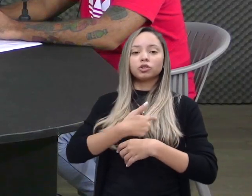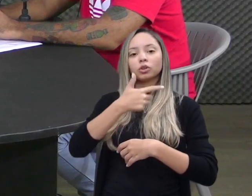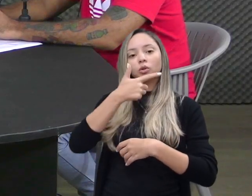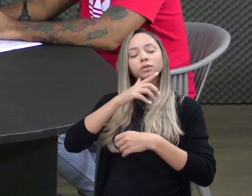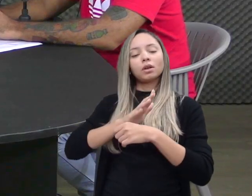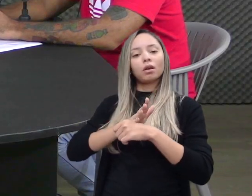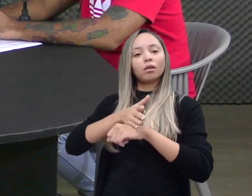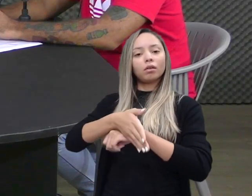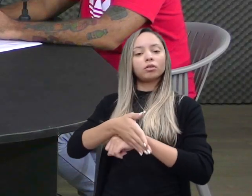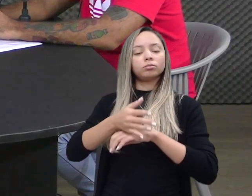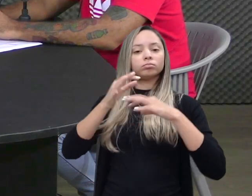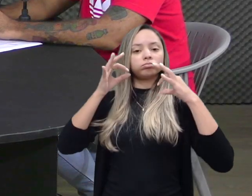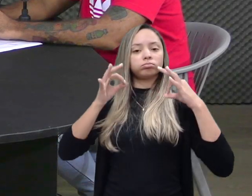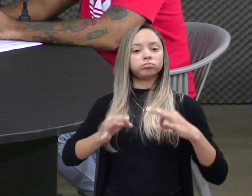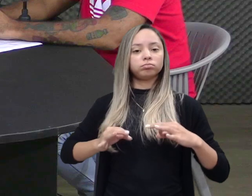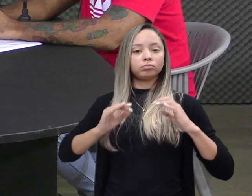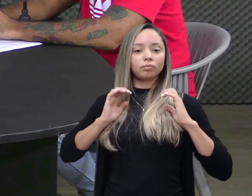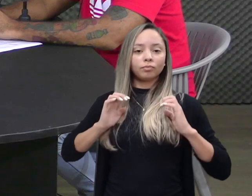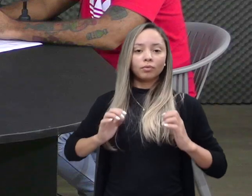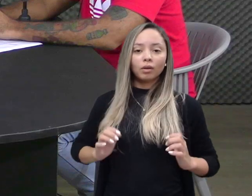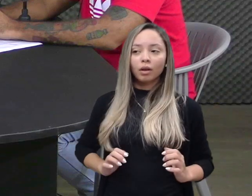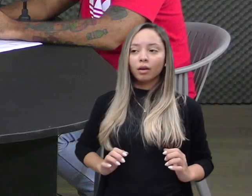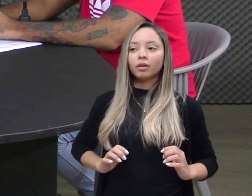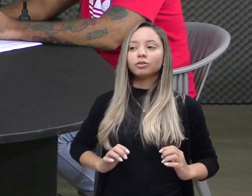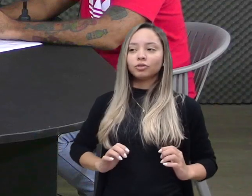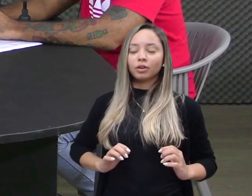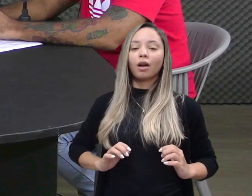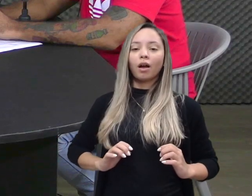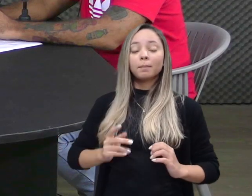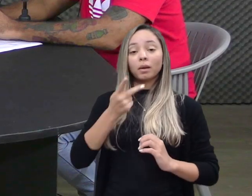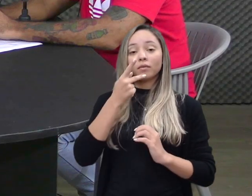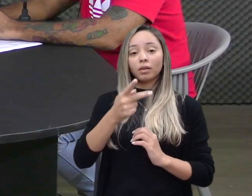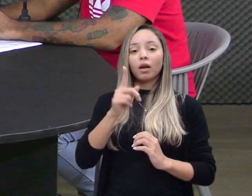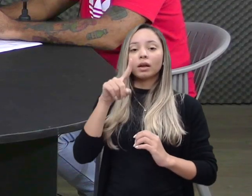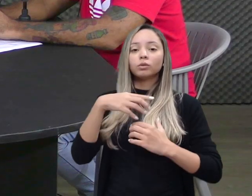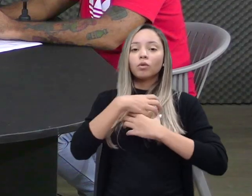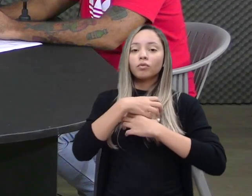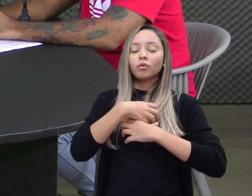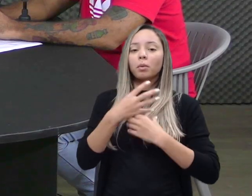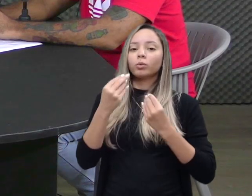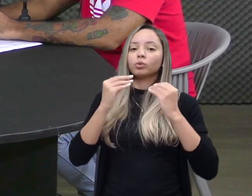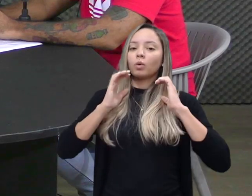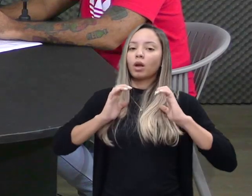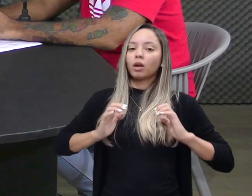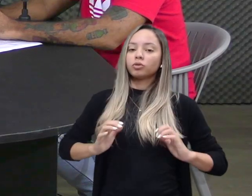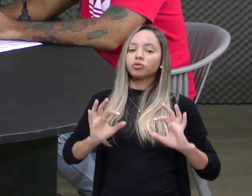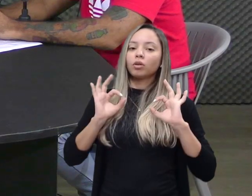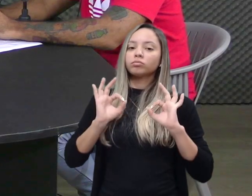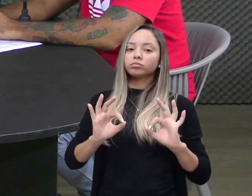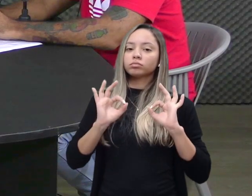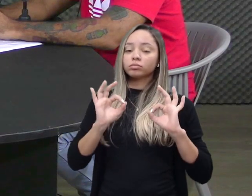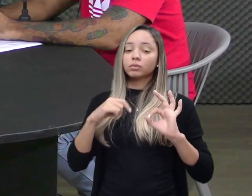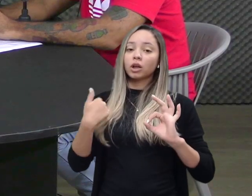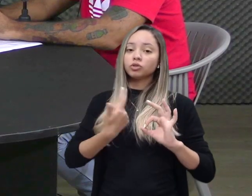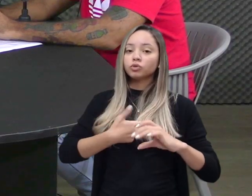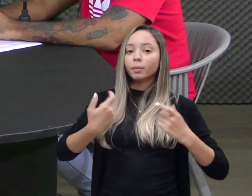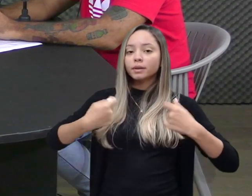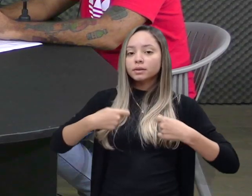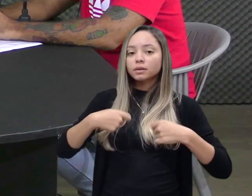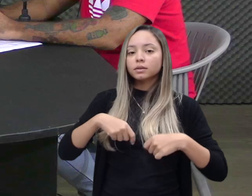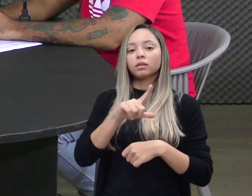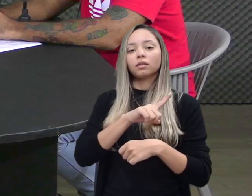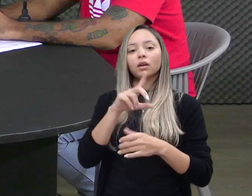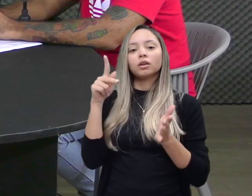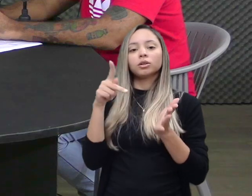da frente, dizer que estamos aqui, né? De uma maneira muito diplomática, que a gente precisa ter, né? E mostrar